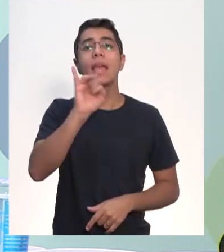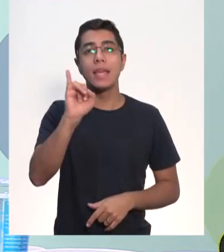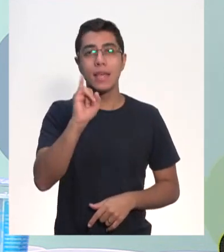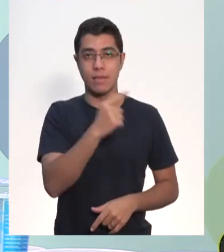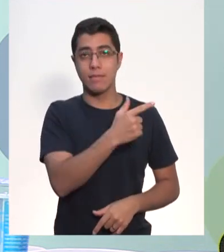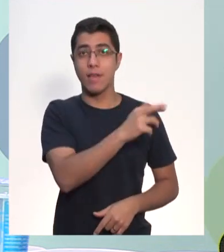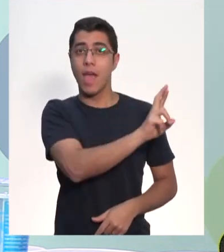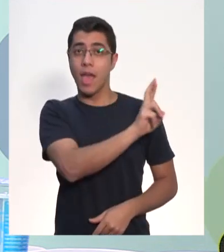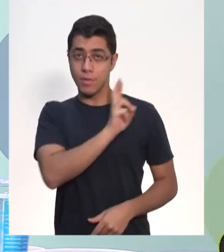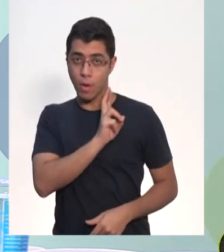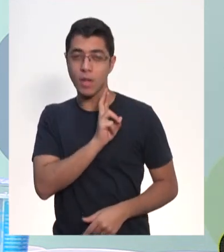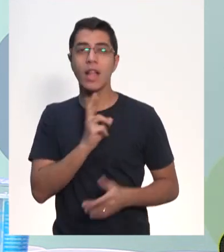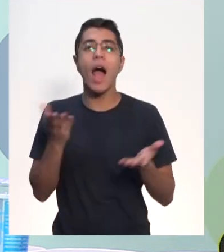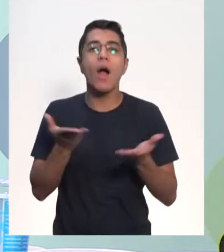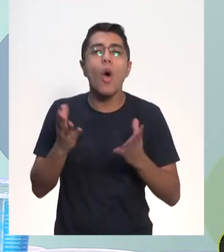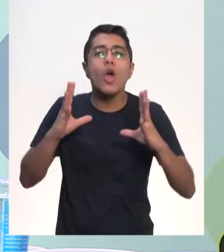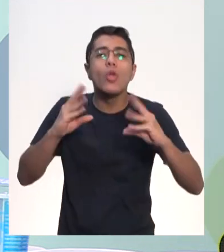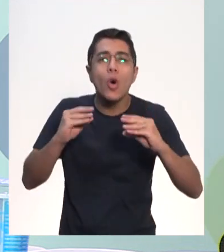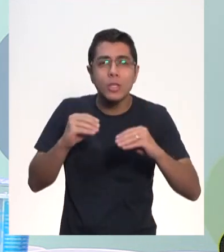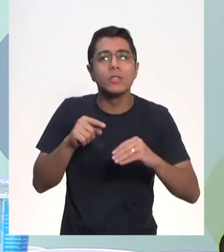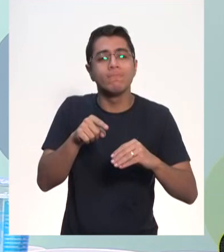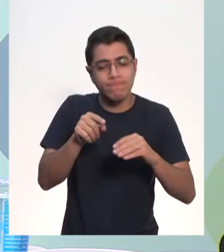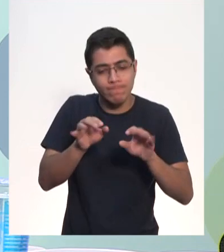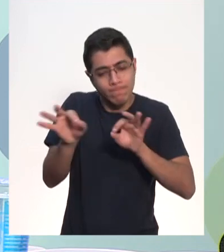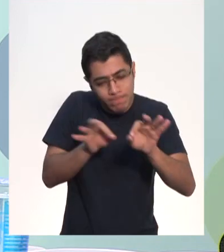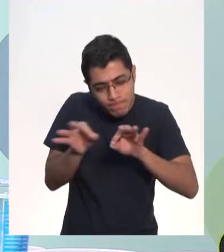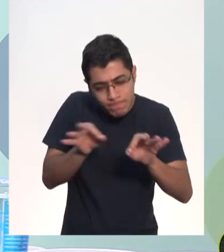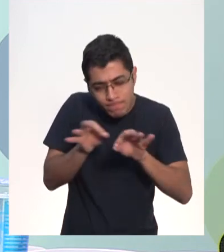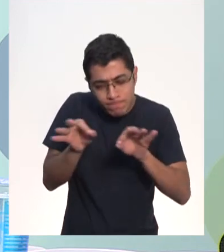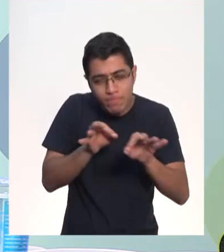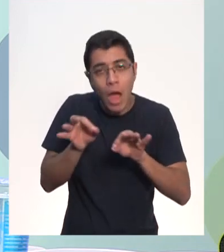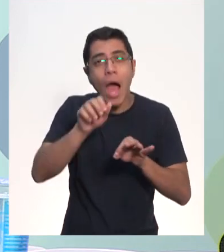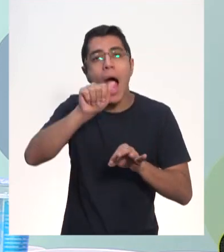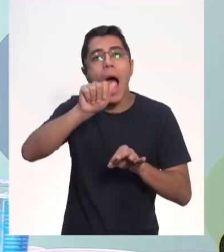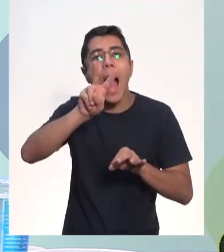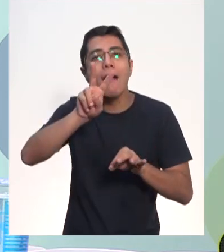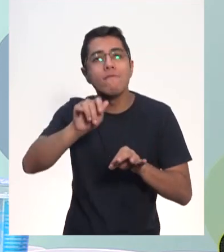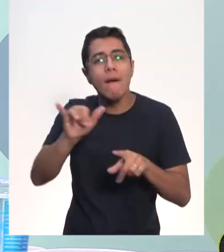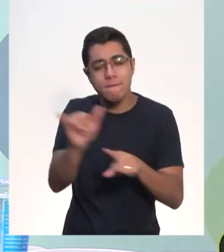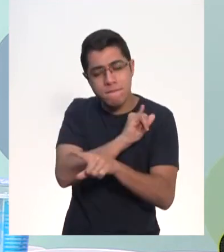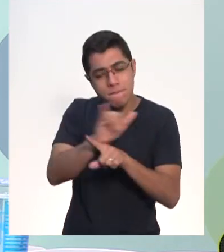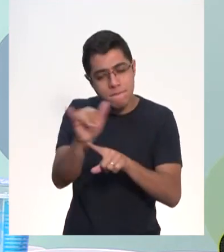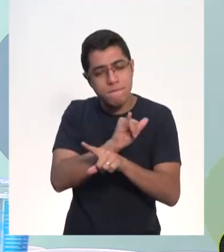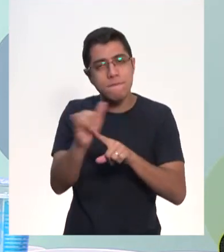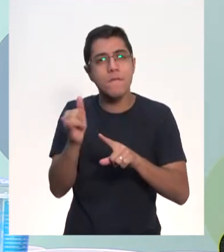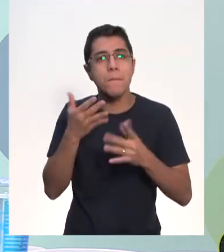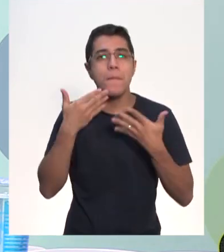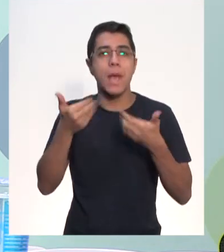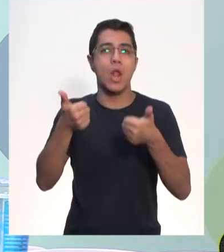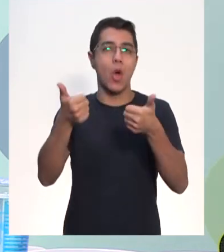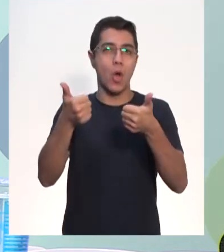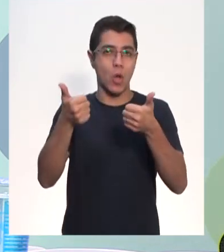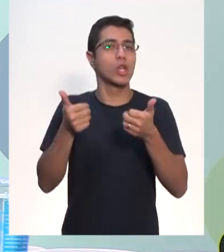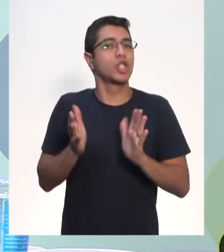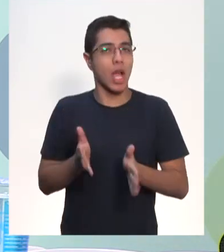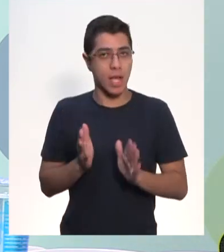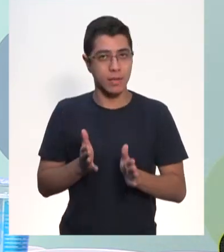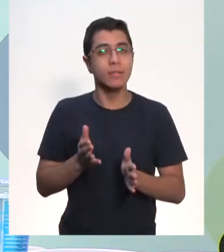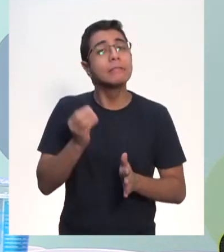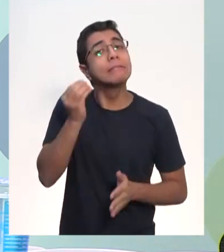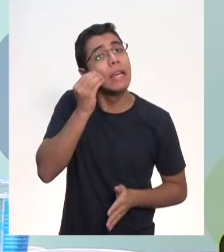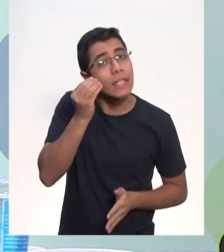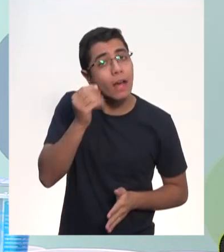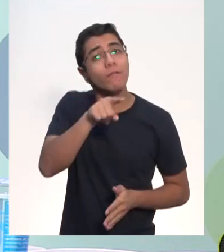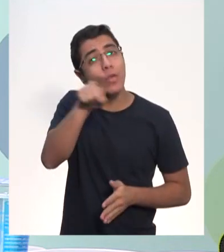nós temos uma boa notícia, a princípio o AVA deu uma melhorada, a princípio é para que vocês consigam acessar